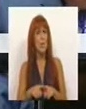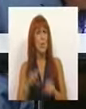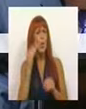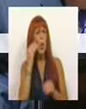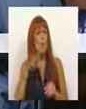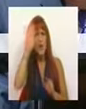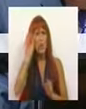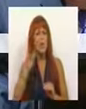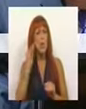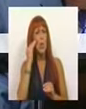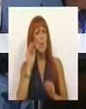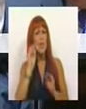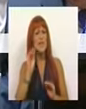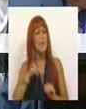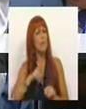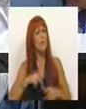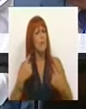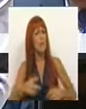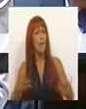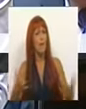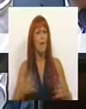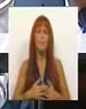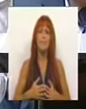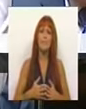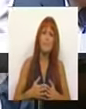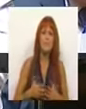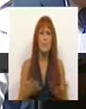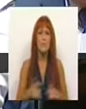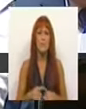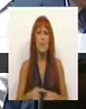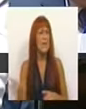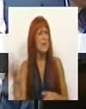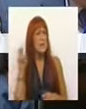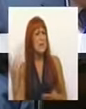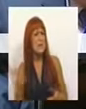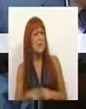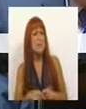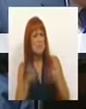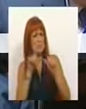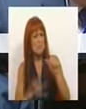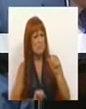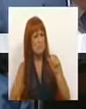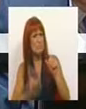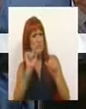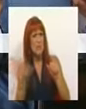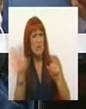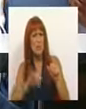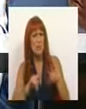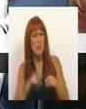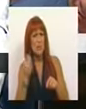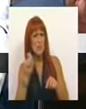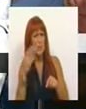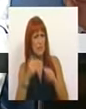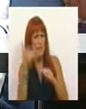educação, com o estado do ensino em Portugal e não o vi nesta sua intervenção de mais de